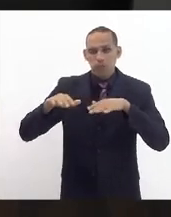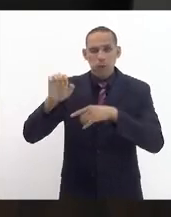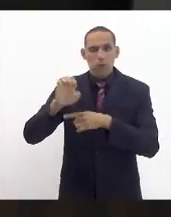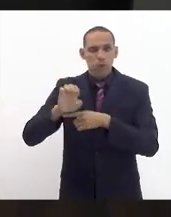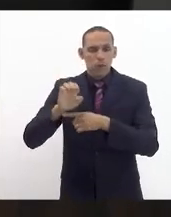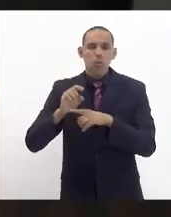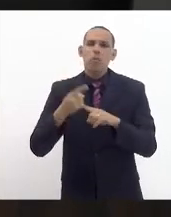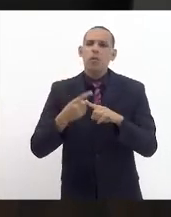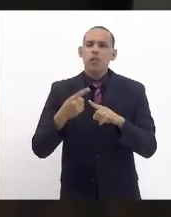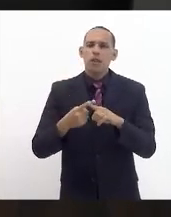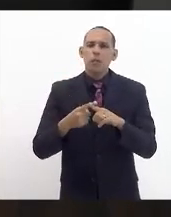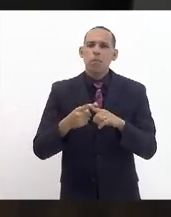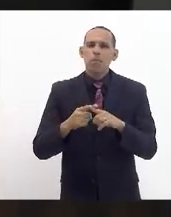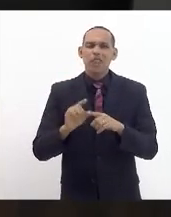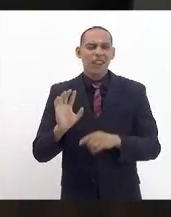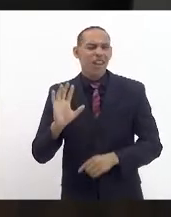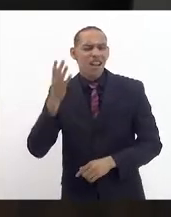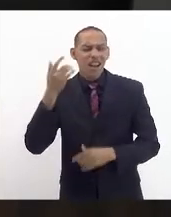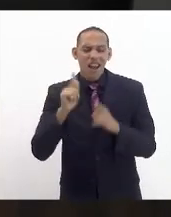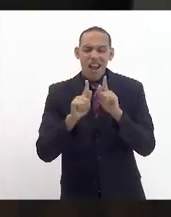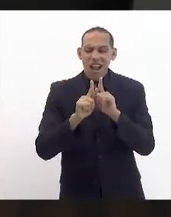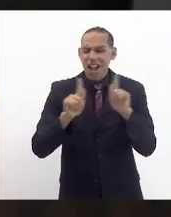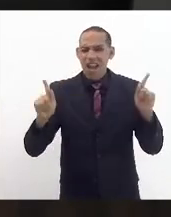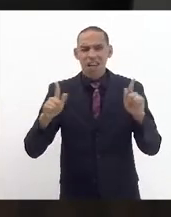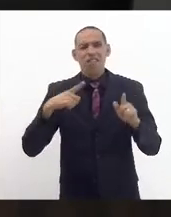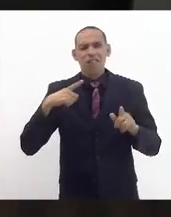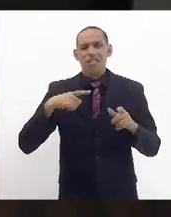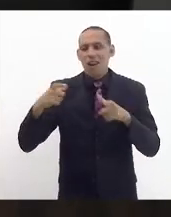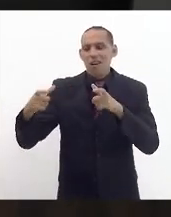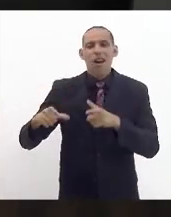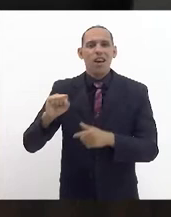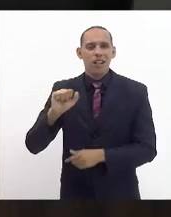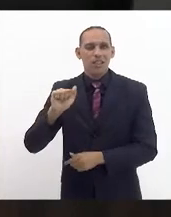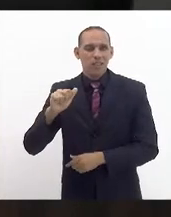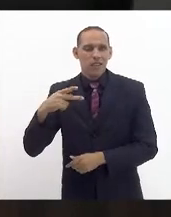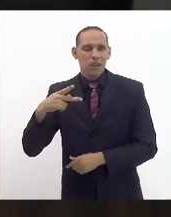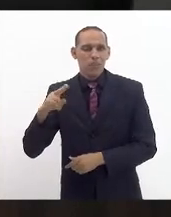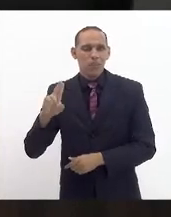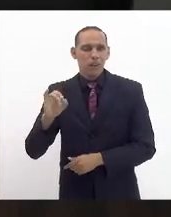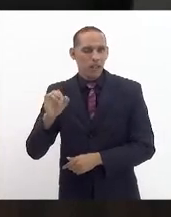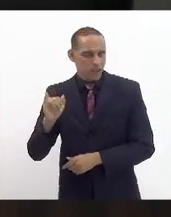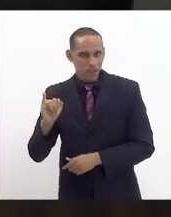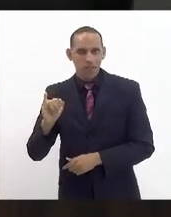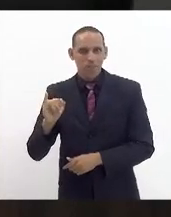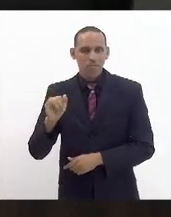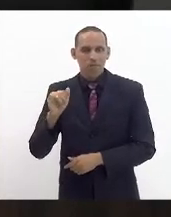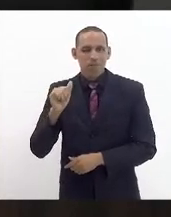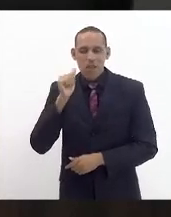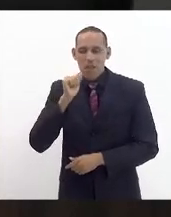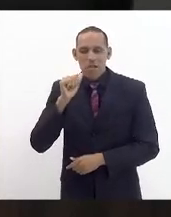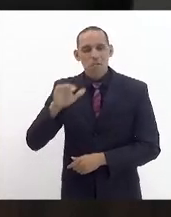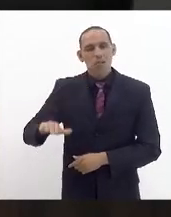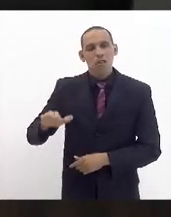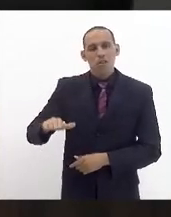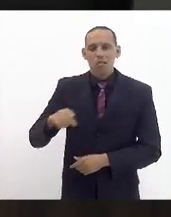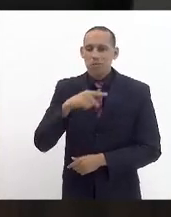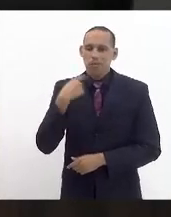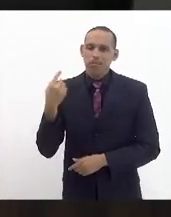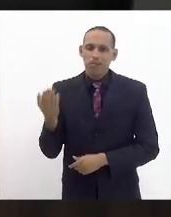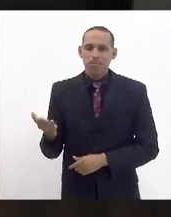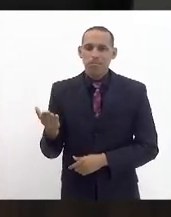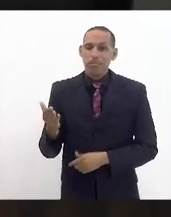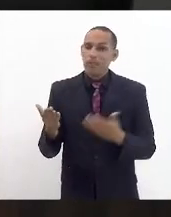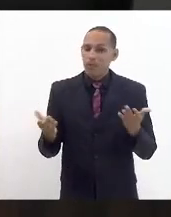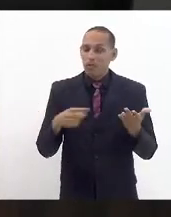nós tivemos um grave acidente na Sapucaí que vitimou uma menina. Então, vamos fazer uma